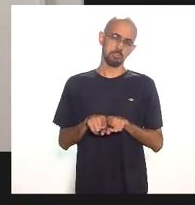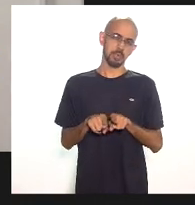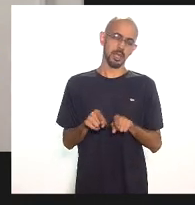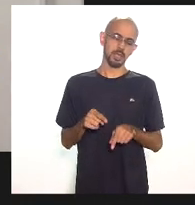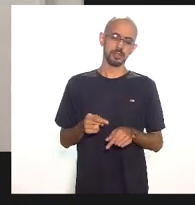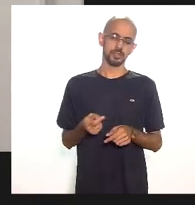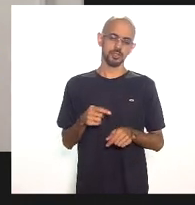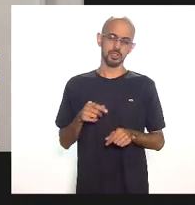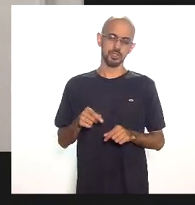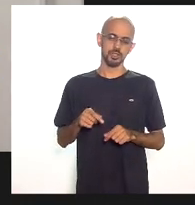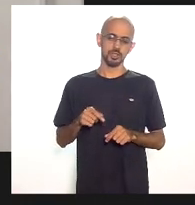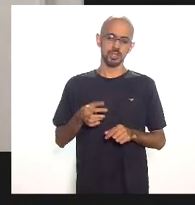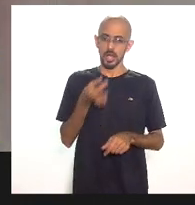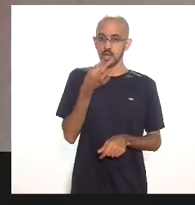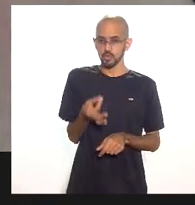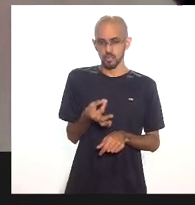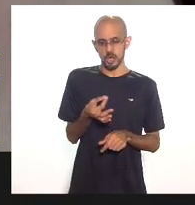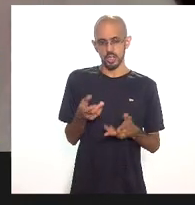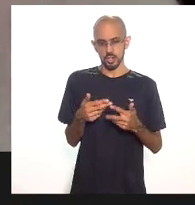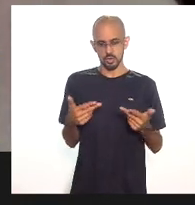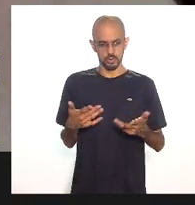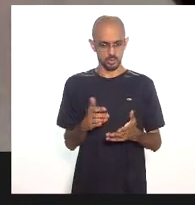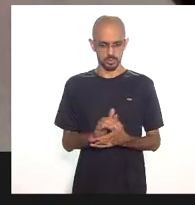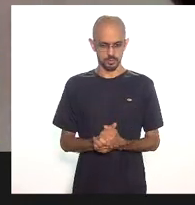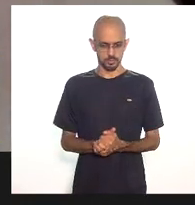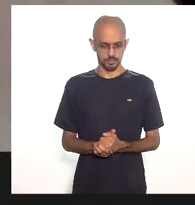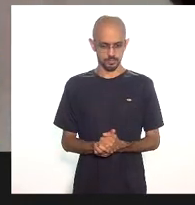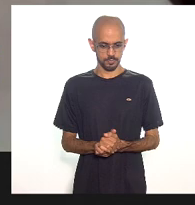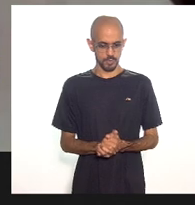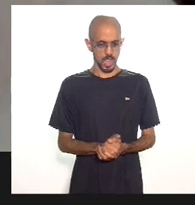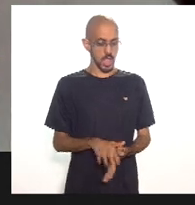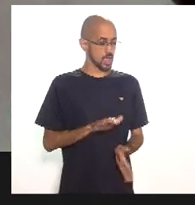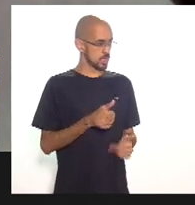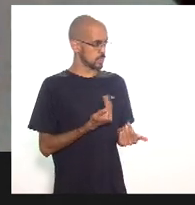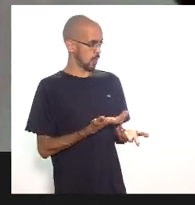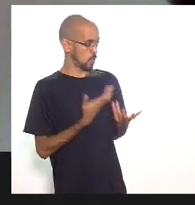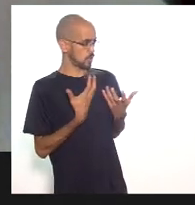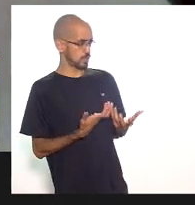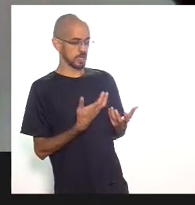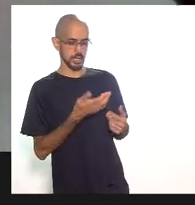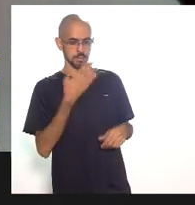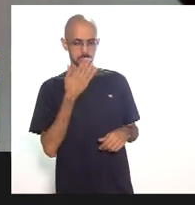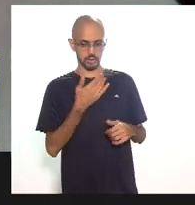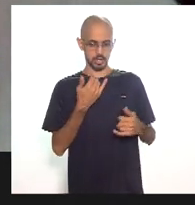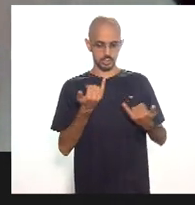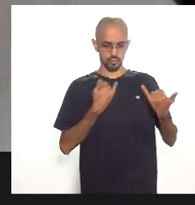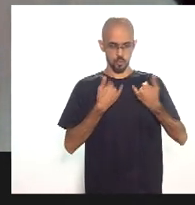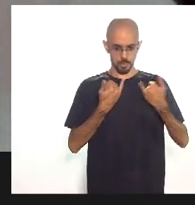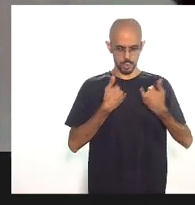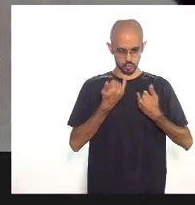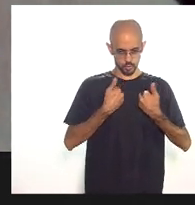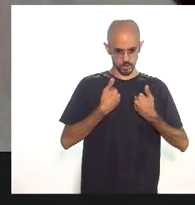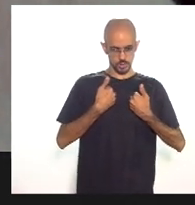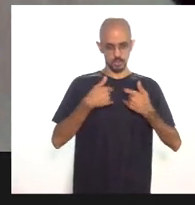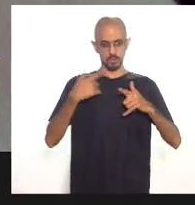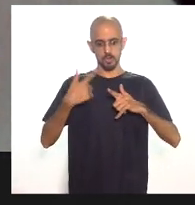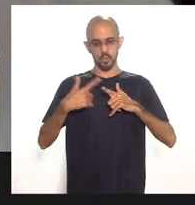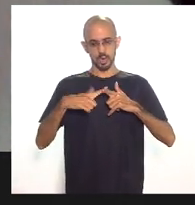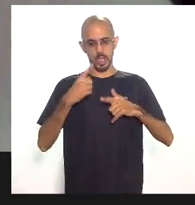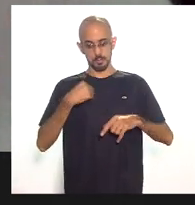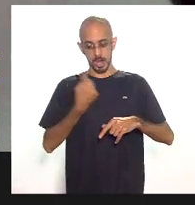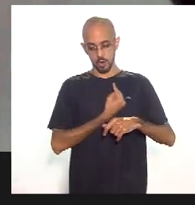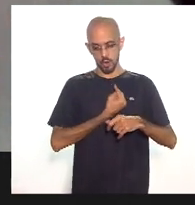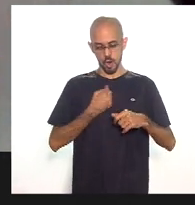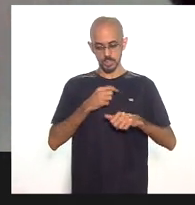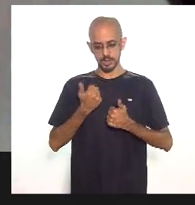de colocar, né, algumas ponderações. Eu queria só te pedir para essas informações, a nossa assessoria depois